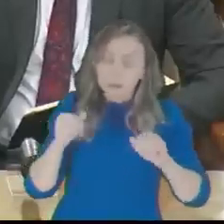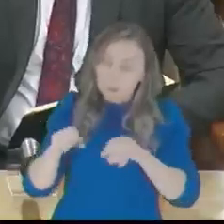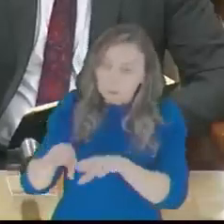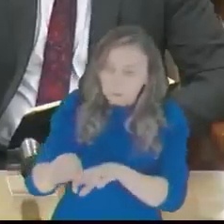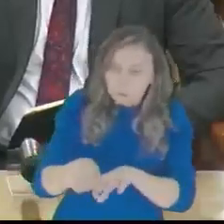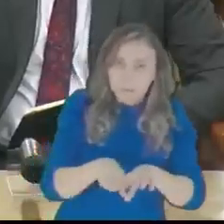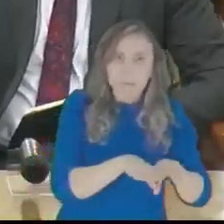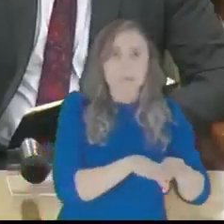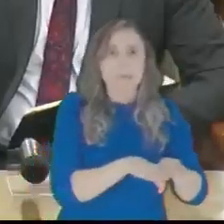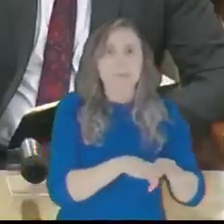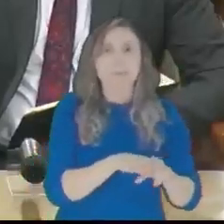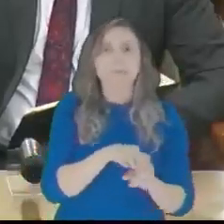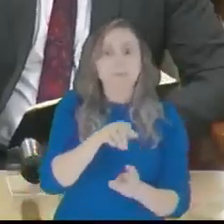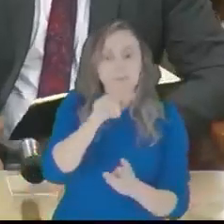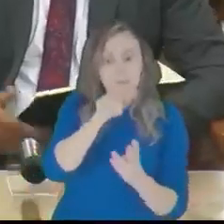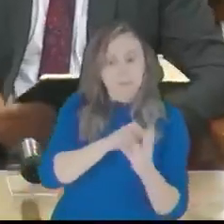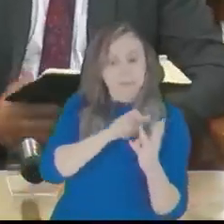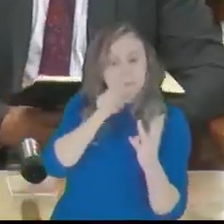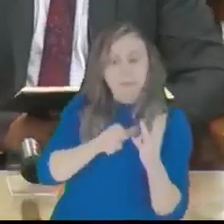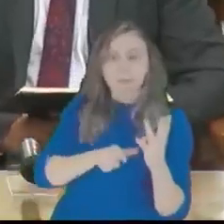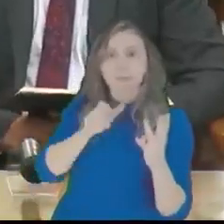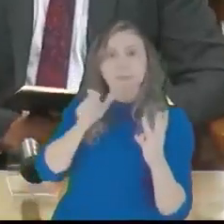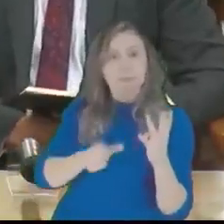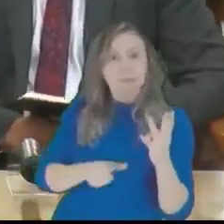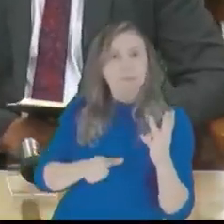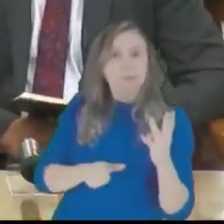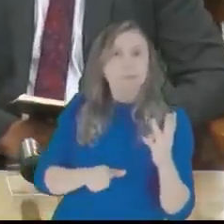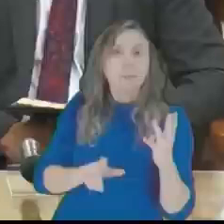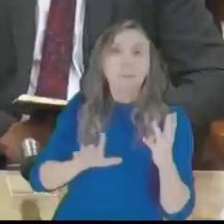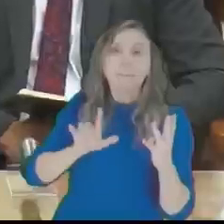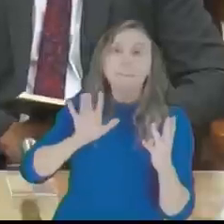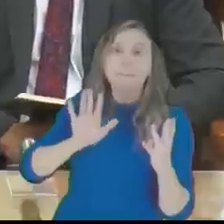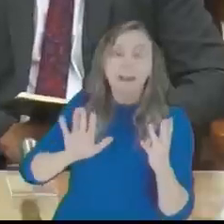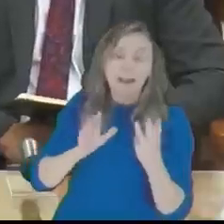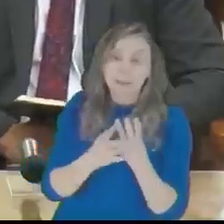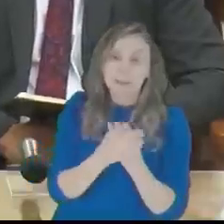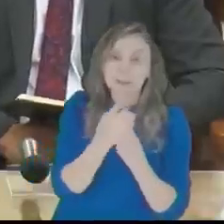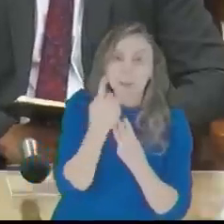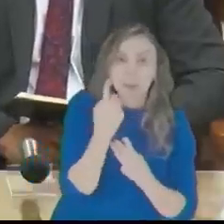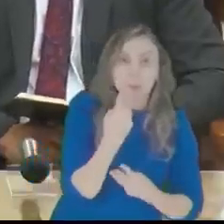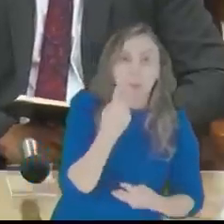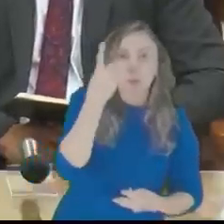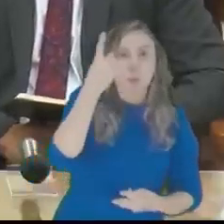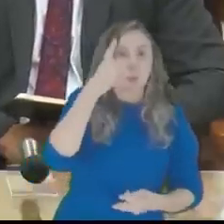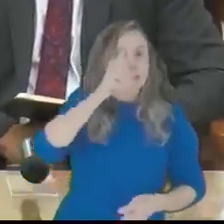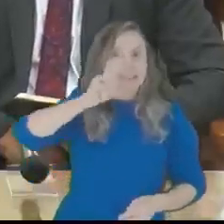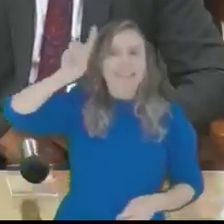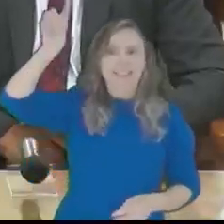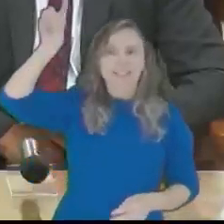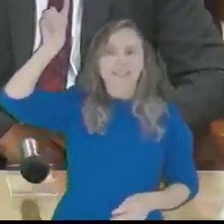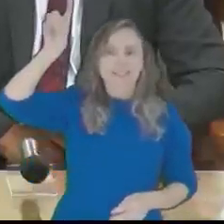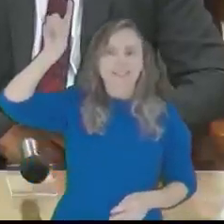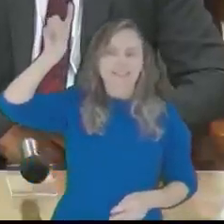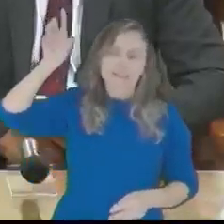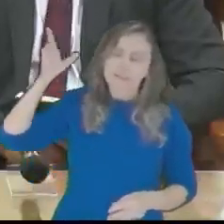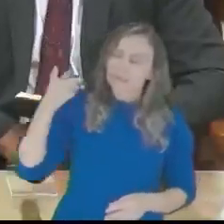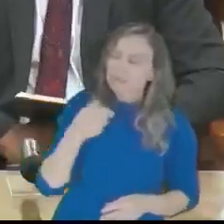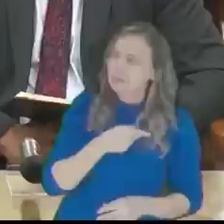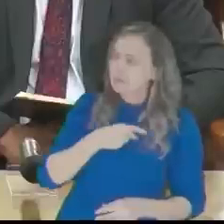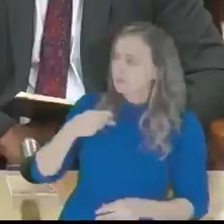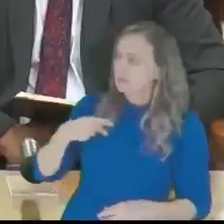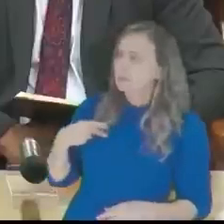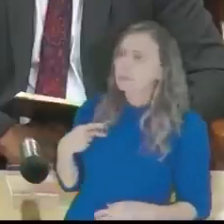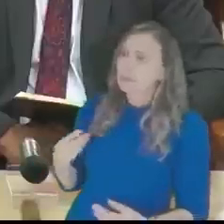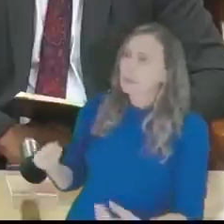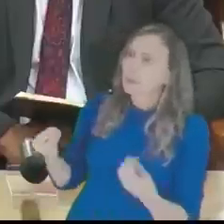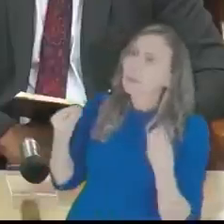majestade. Três pessoas, um só Deus. Amém? Então, pastor, como é que dá para entender que é um